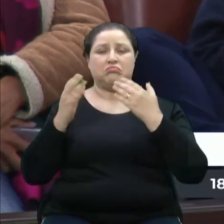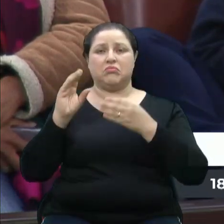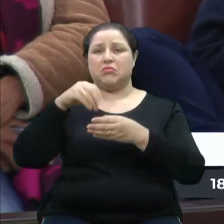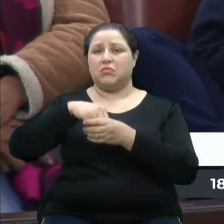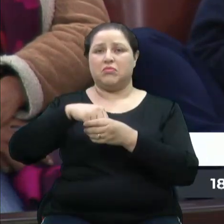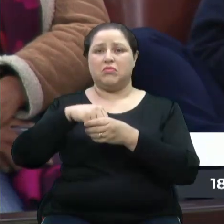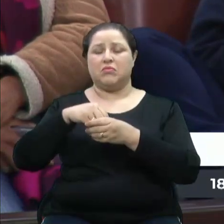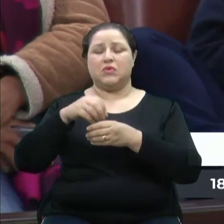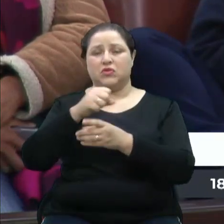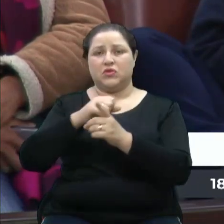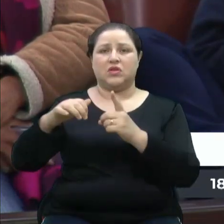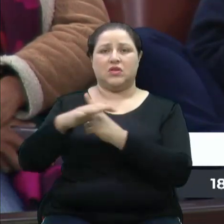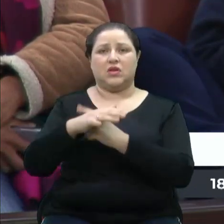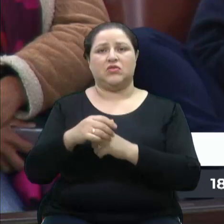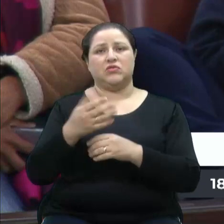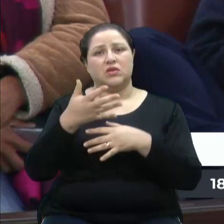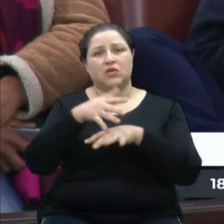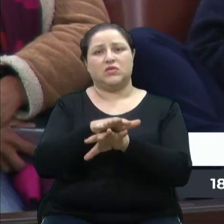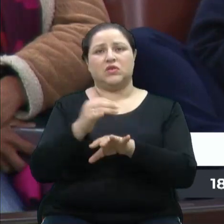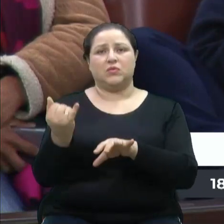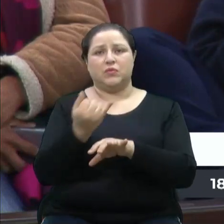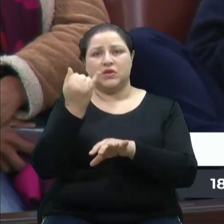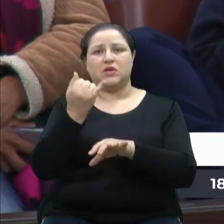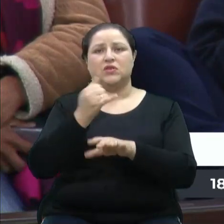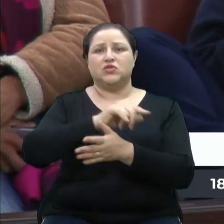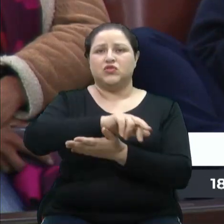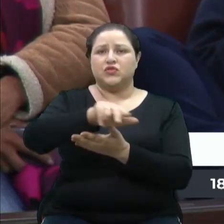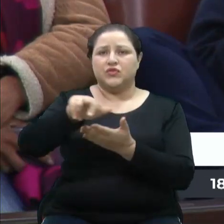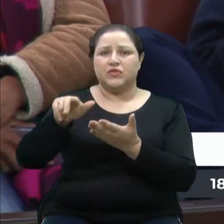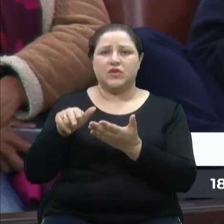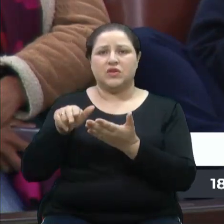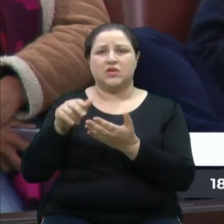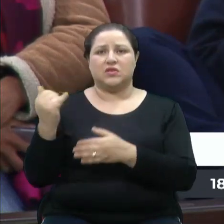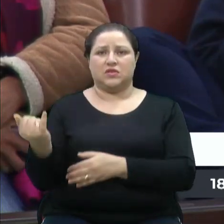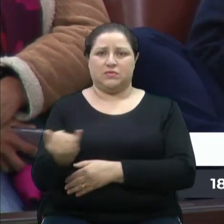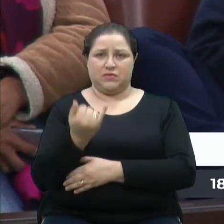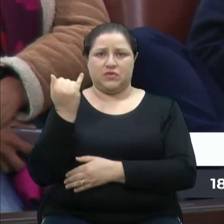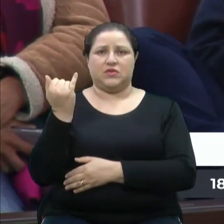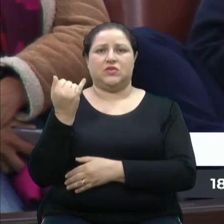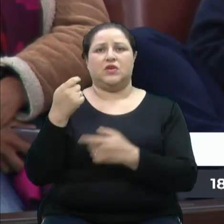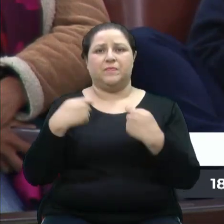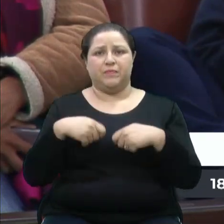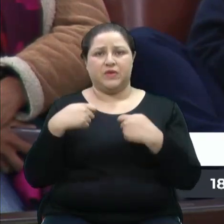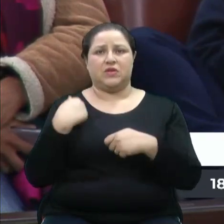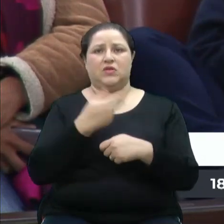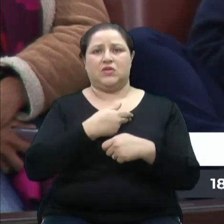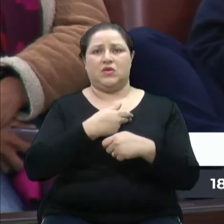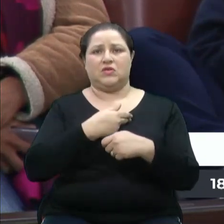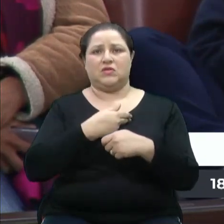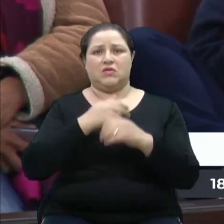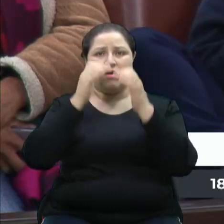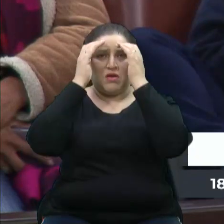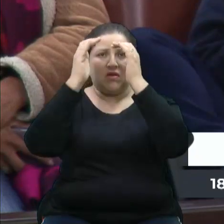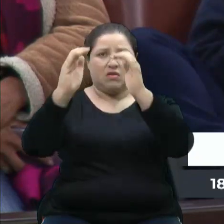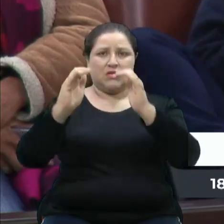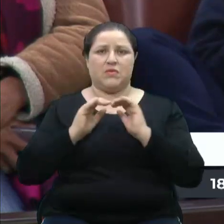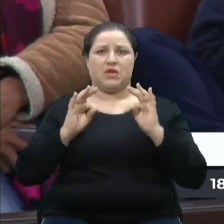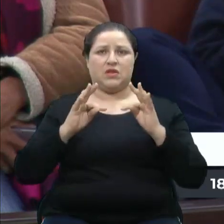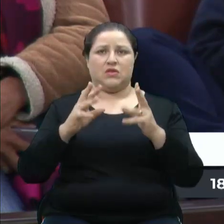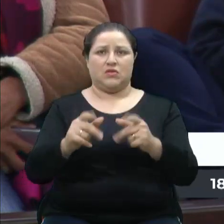a inclusão é importante as diferenças são importantes e é preciso que nós possamos respeitar a todos